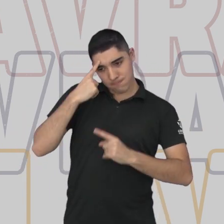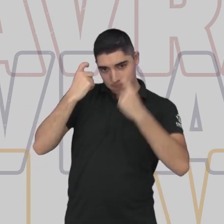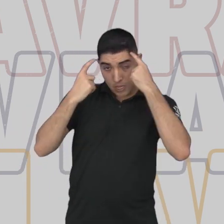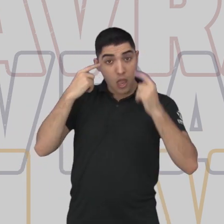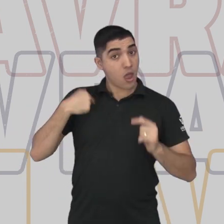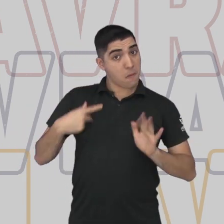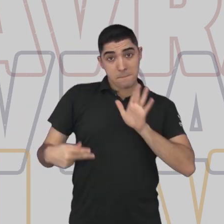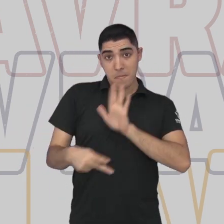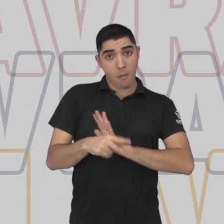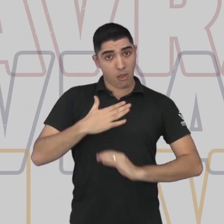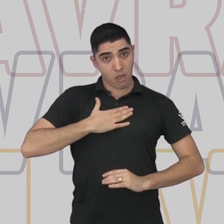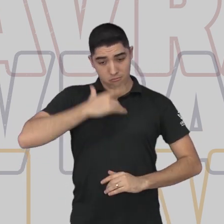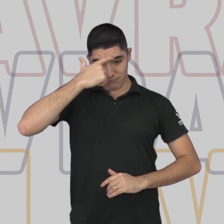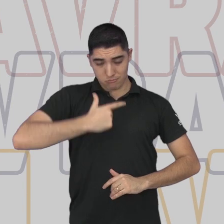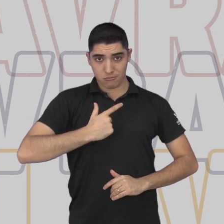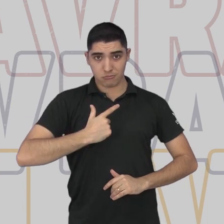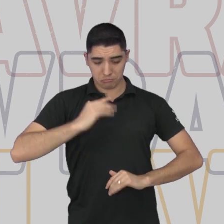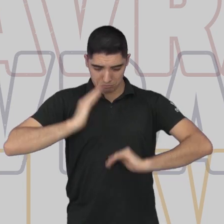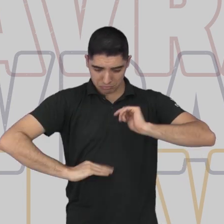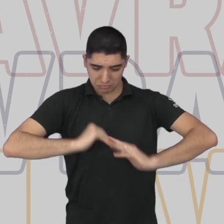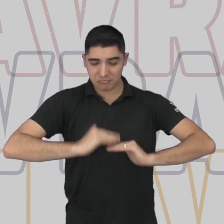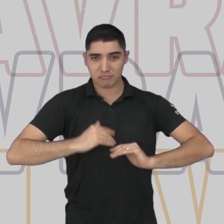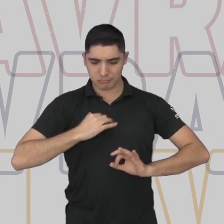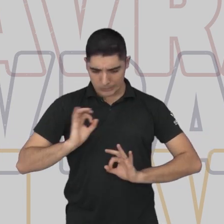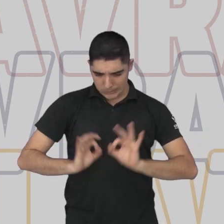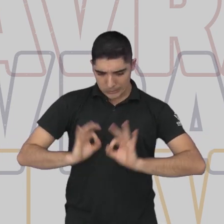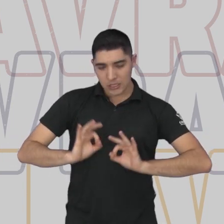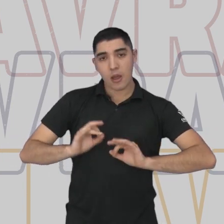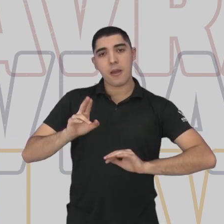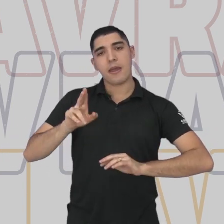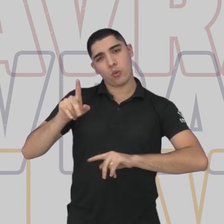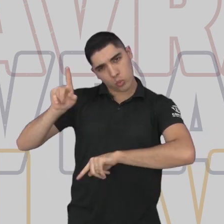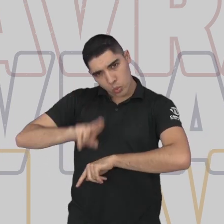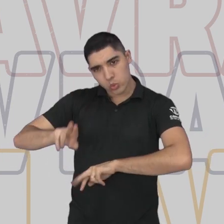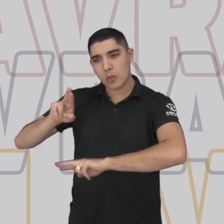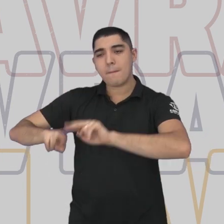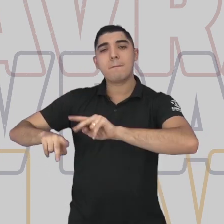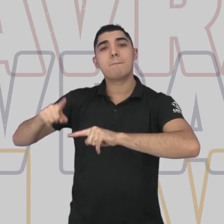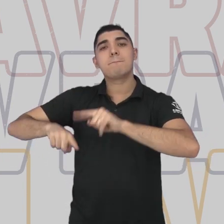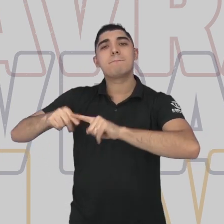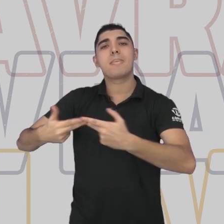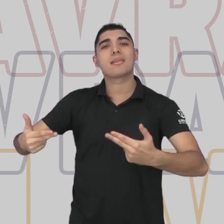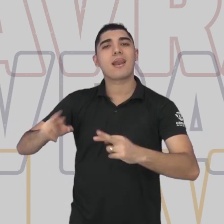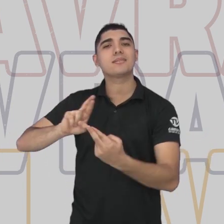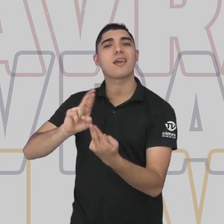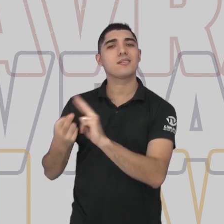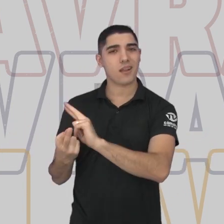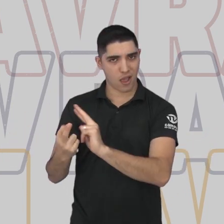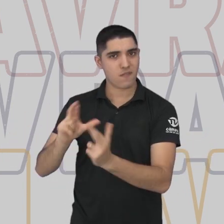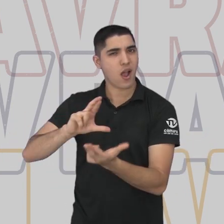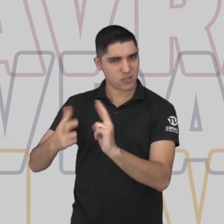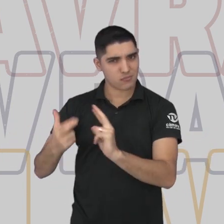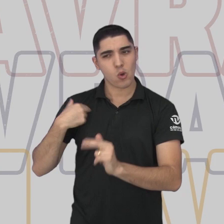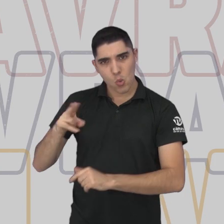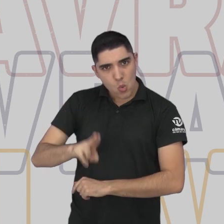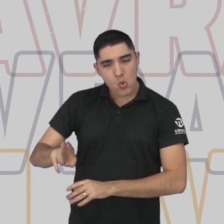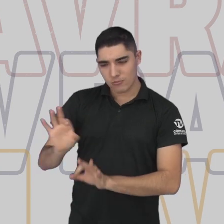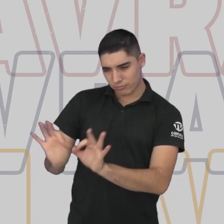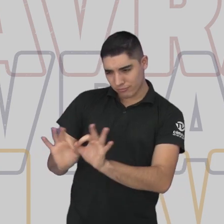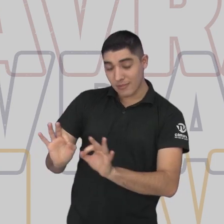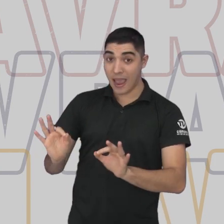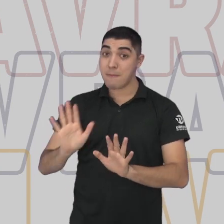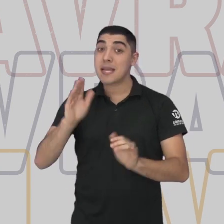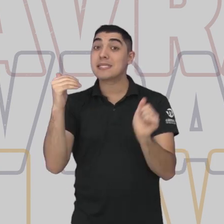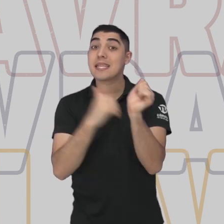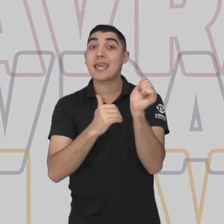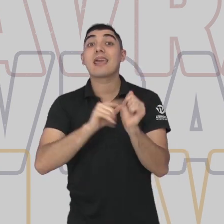E eu mesmo faço, né? Então essa parte lúdica, material reciclável, então a gente acaba fazendo. Aí fica,